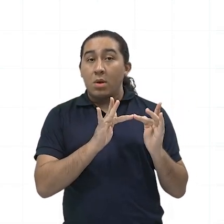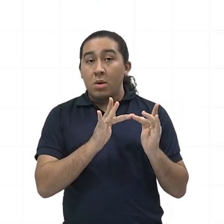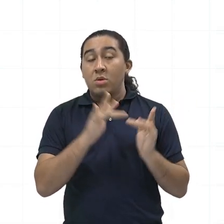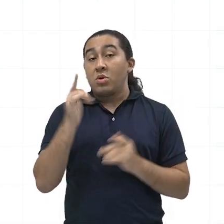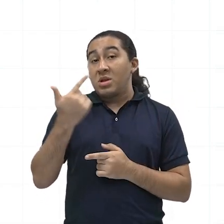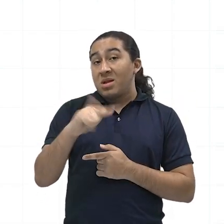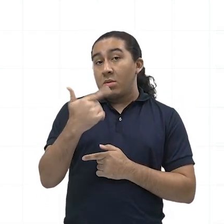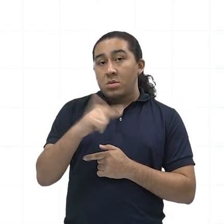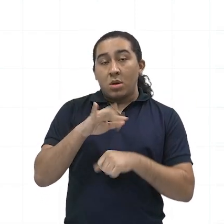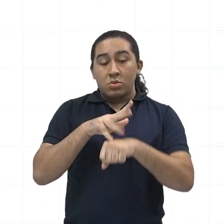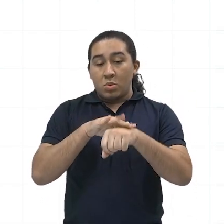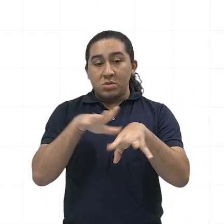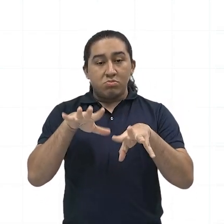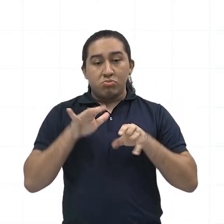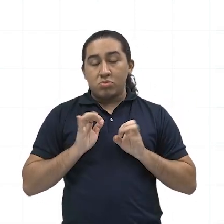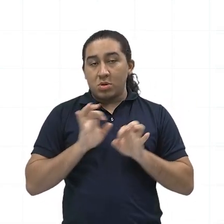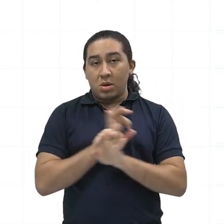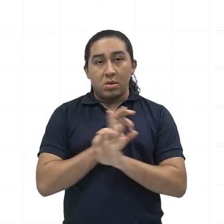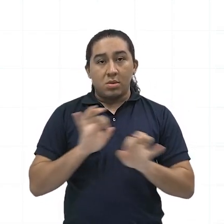a transmissão da infecção.